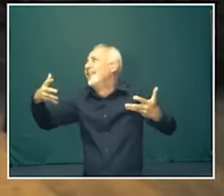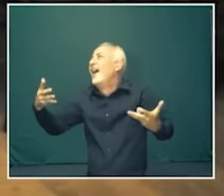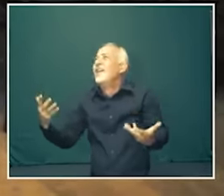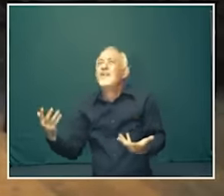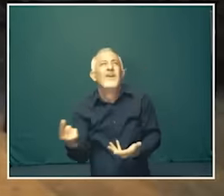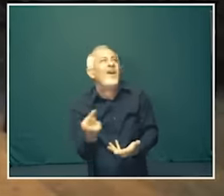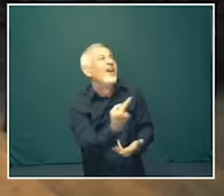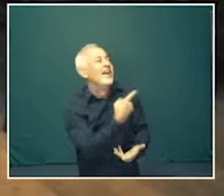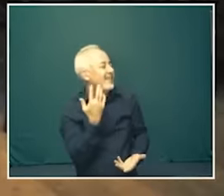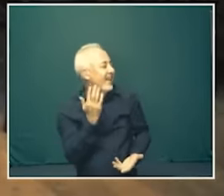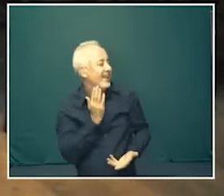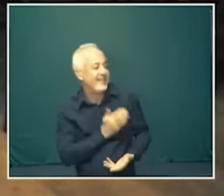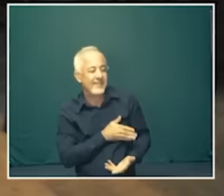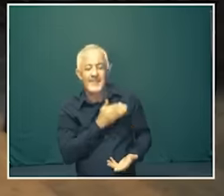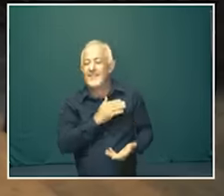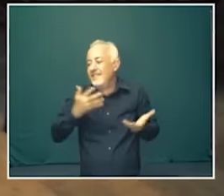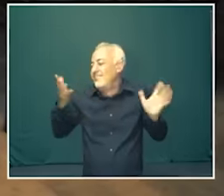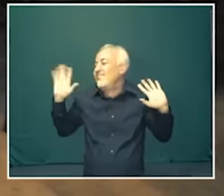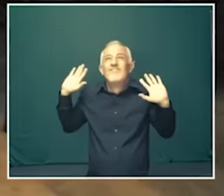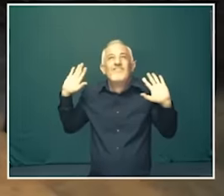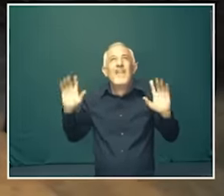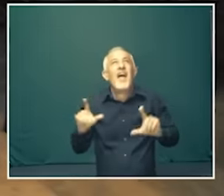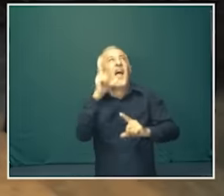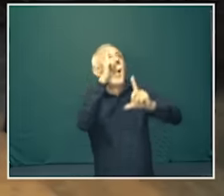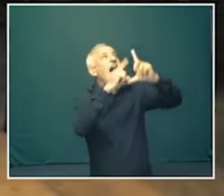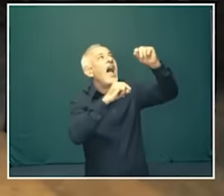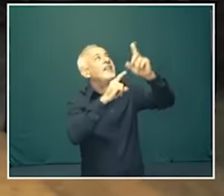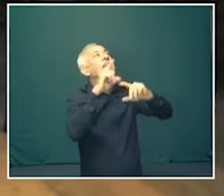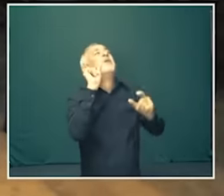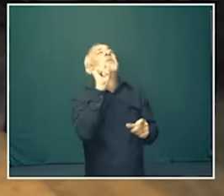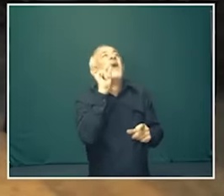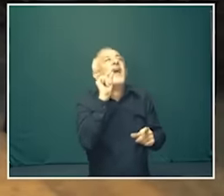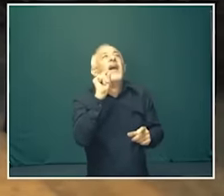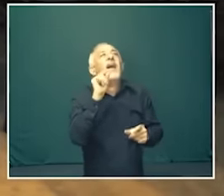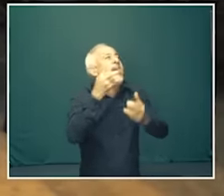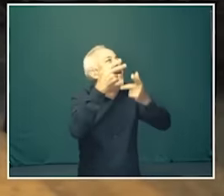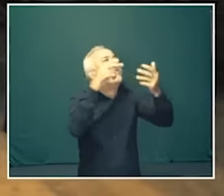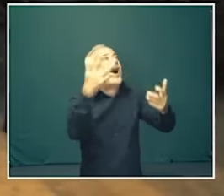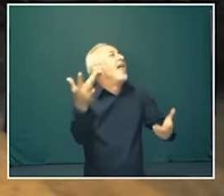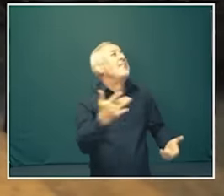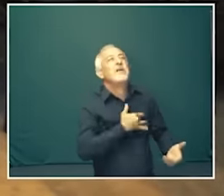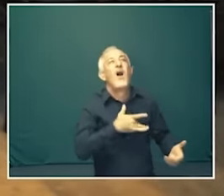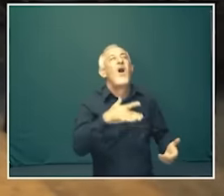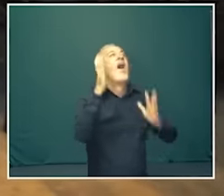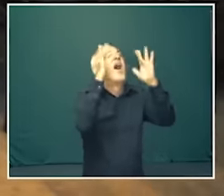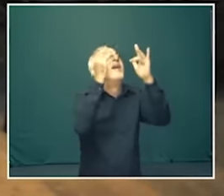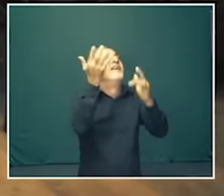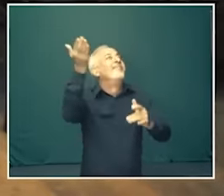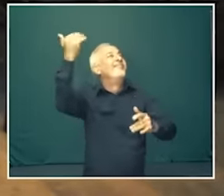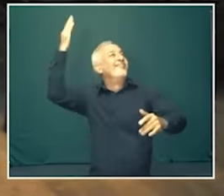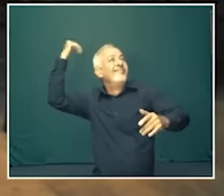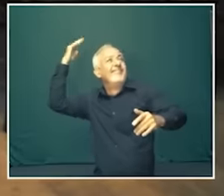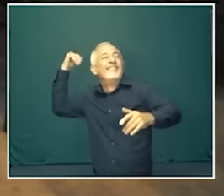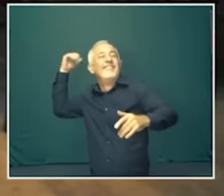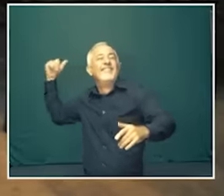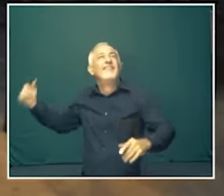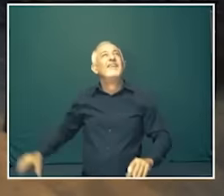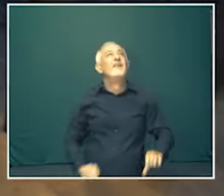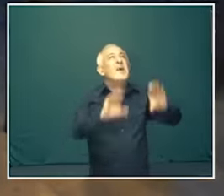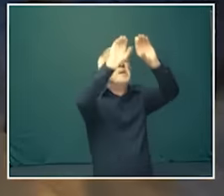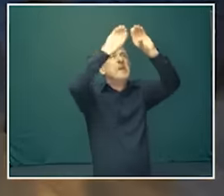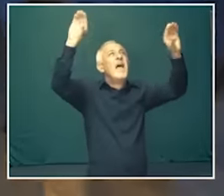pros nossos corações. As estrelas são as áreas, paixões que eu tive. O